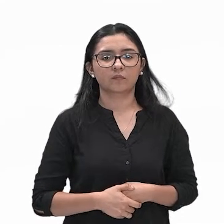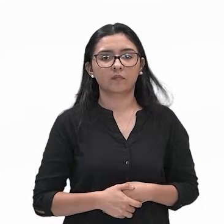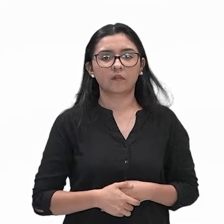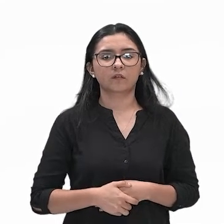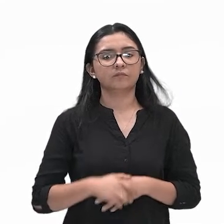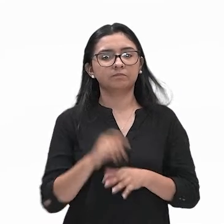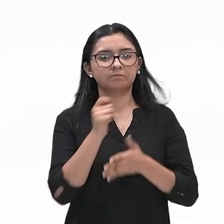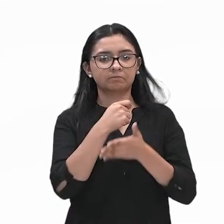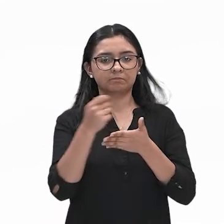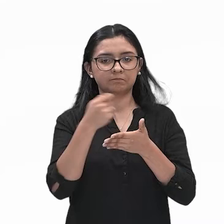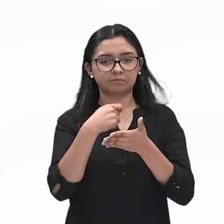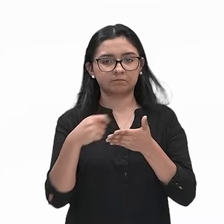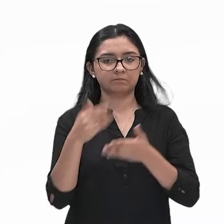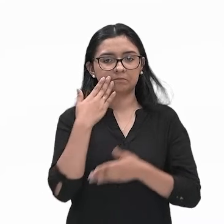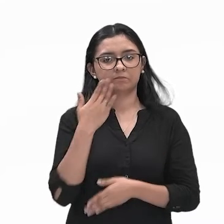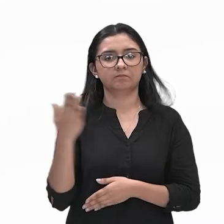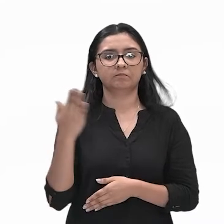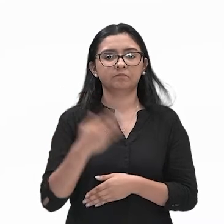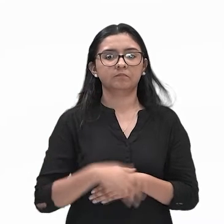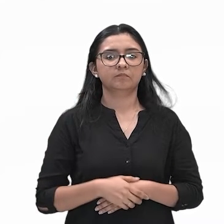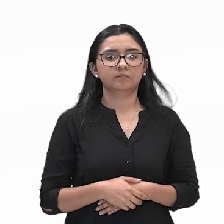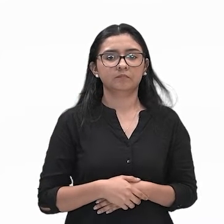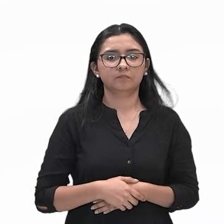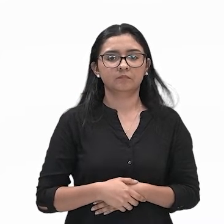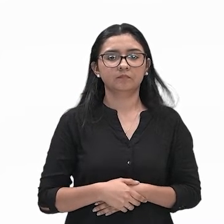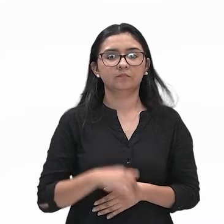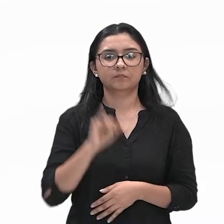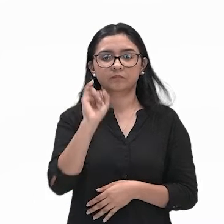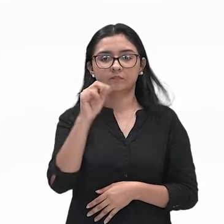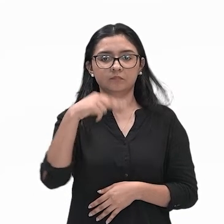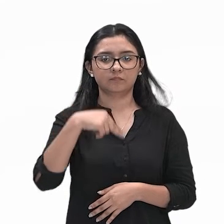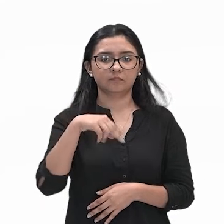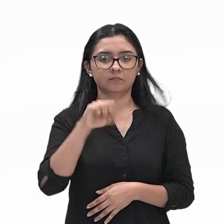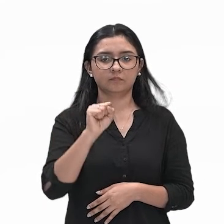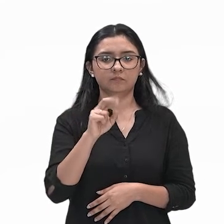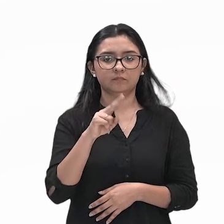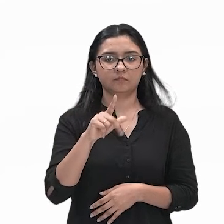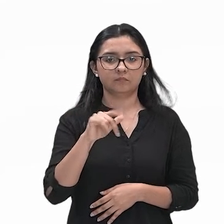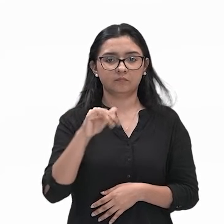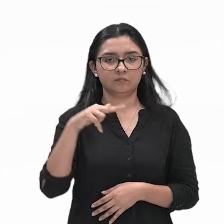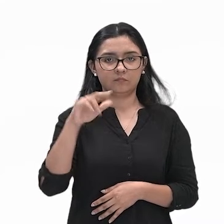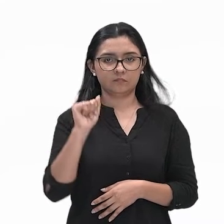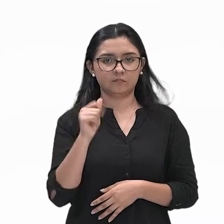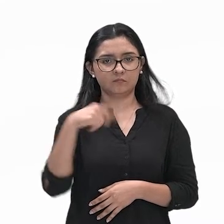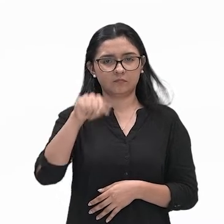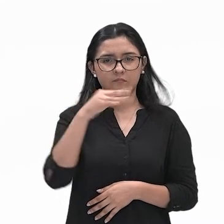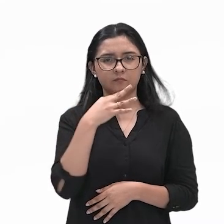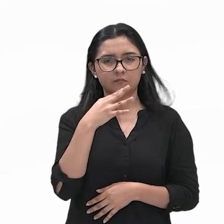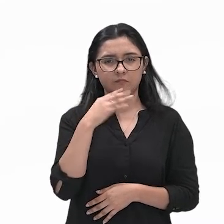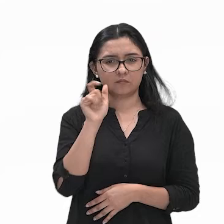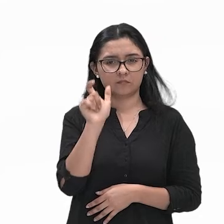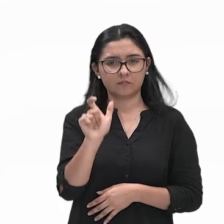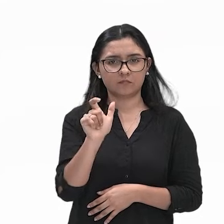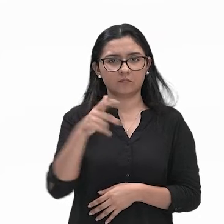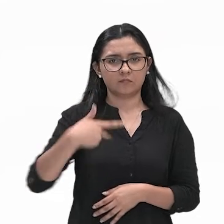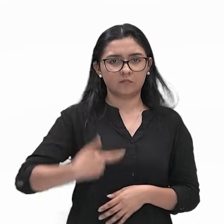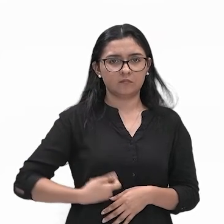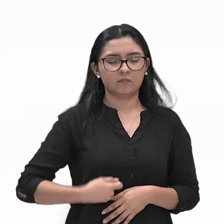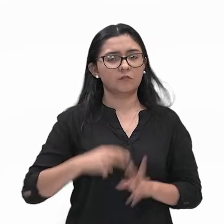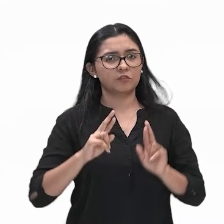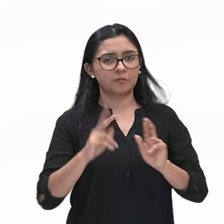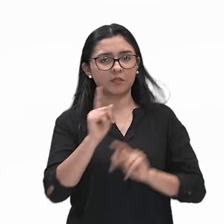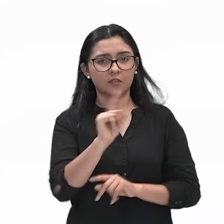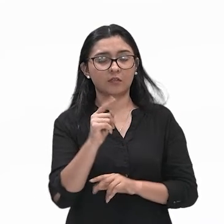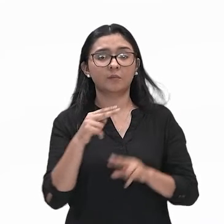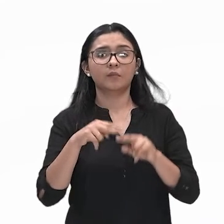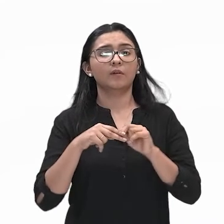escrever aqui em cima, olha só. Insulina, né? Já ouviram falar? Tomara que não, hein?